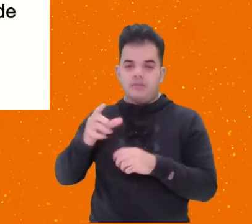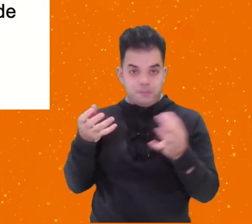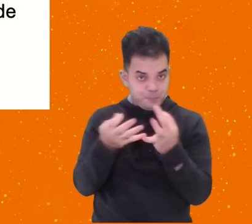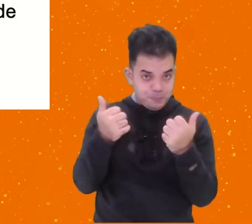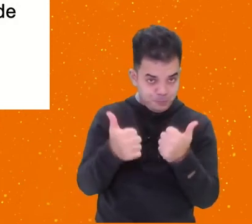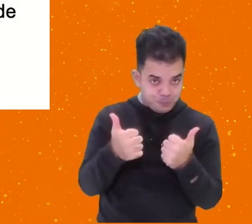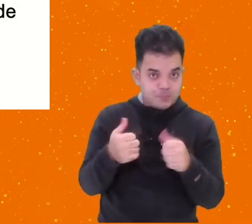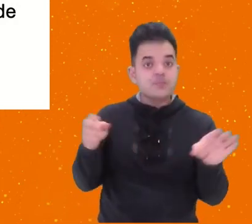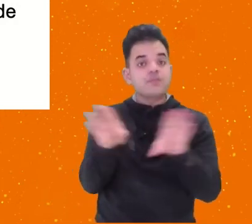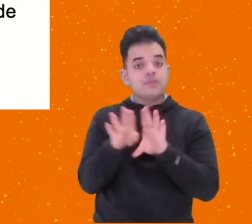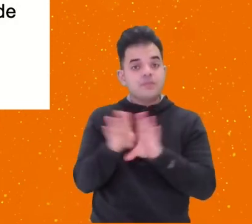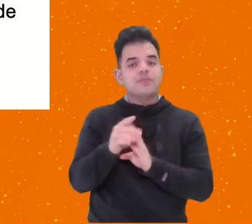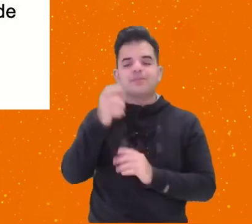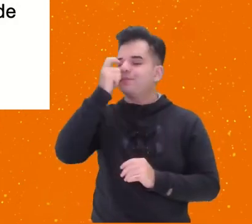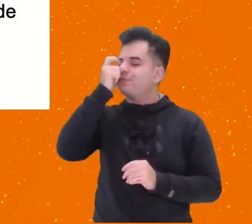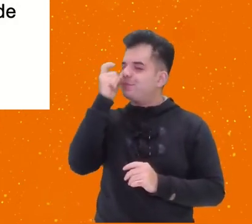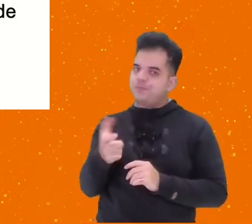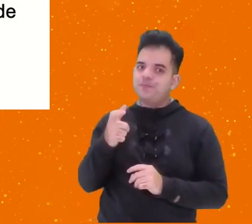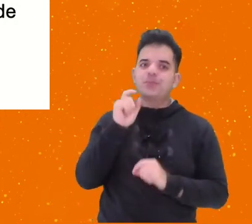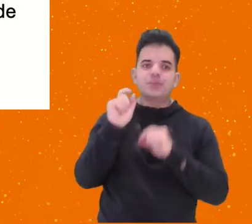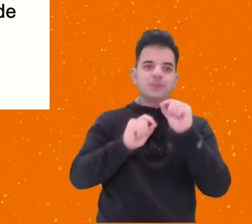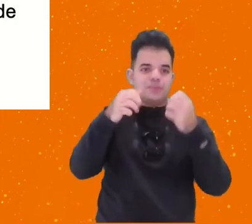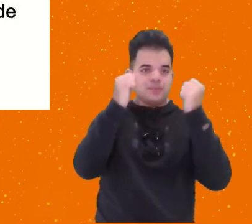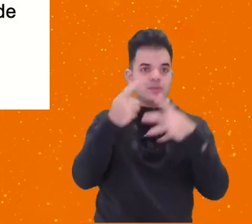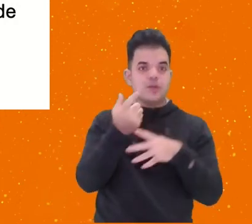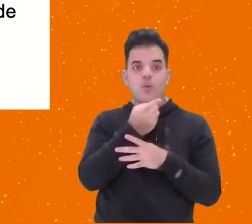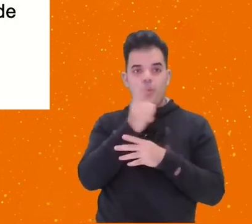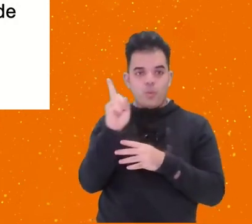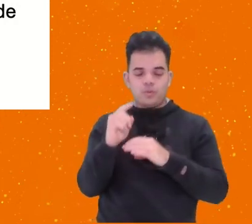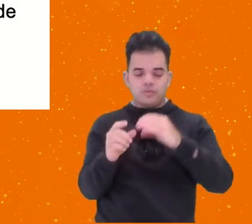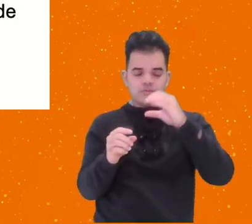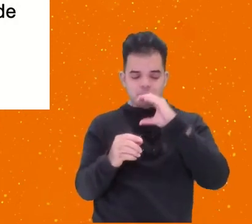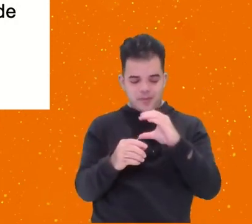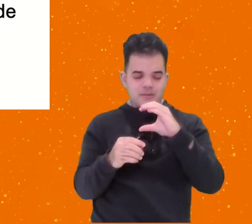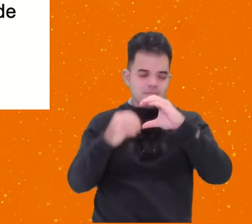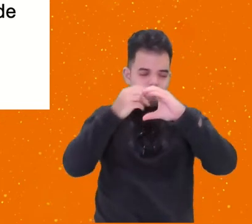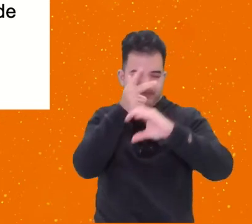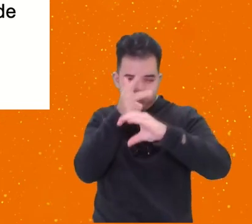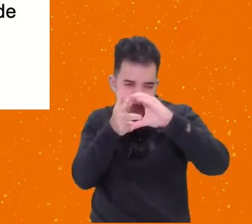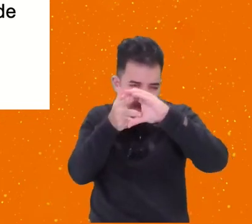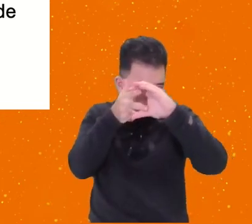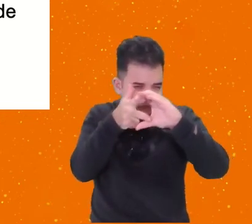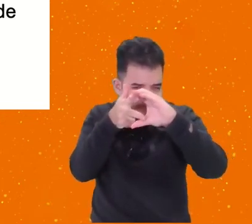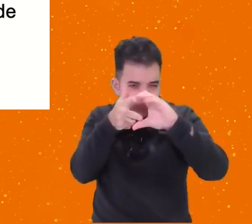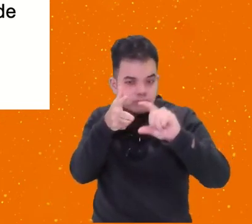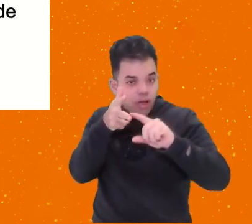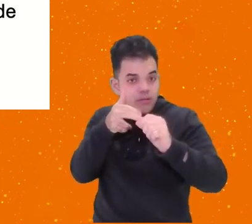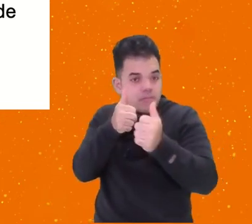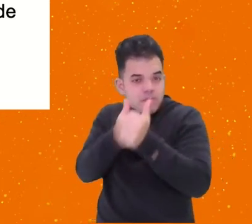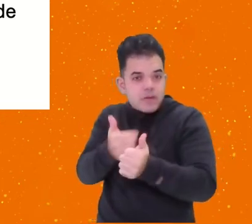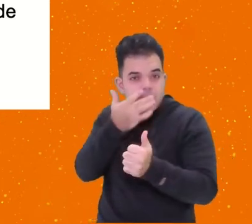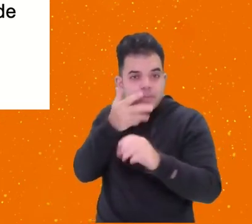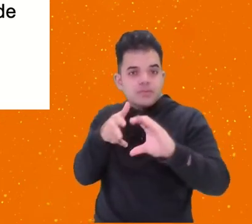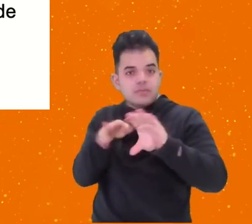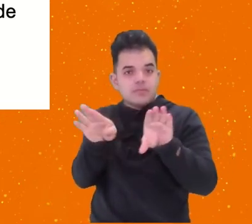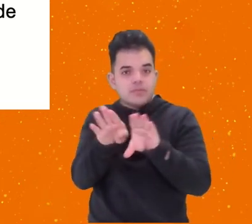aqui é interessante, porque aqui você tem o último elemento da lente, né? E aqui mostrando o